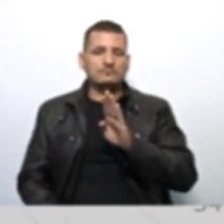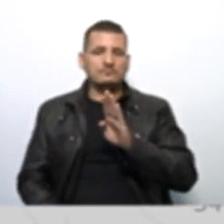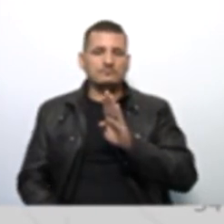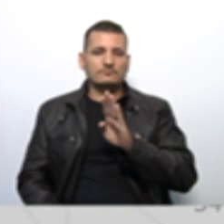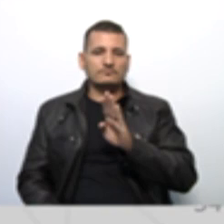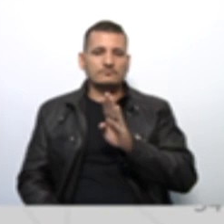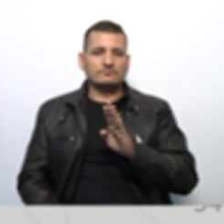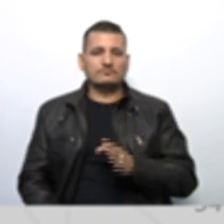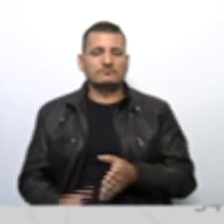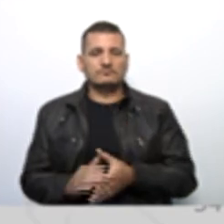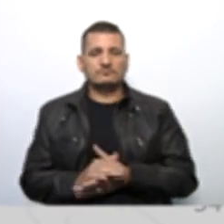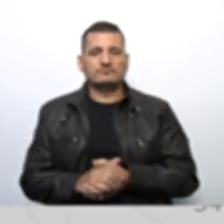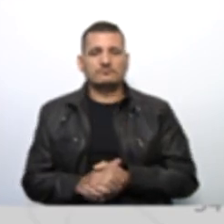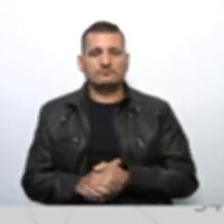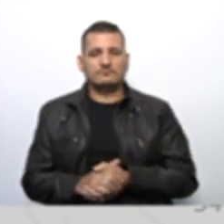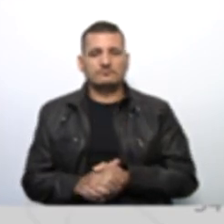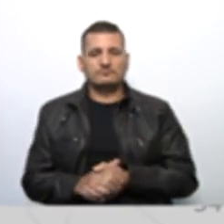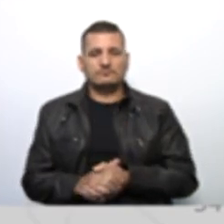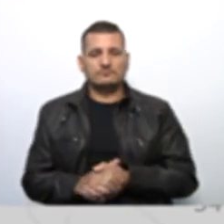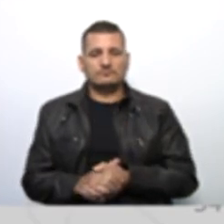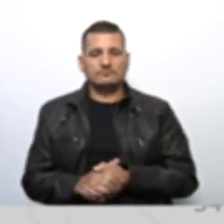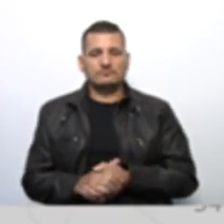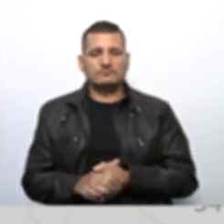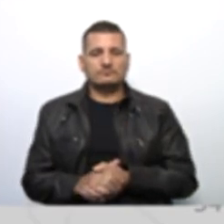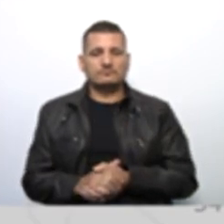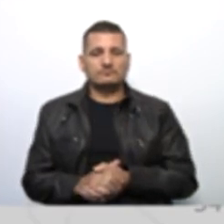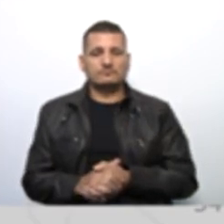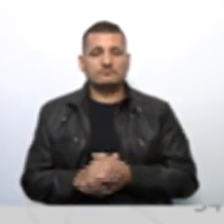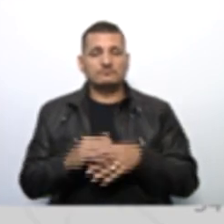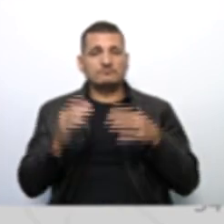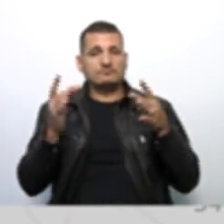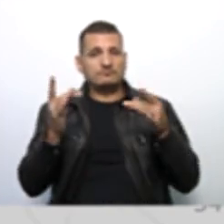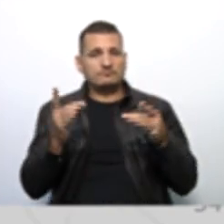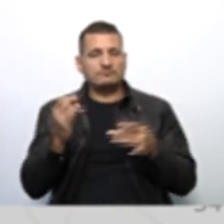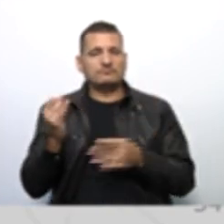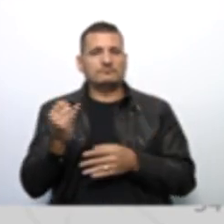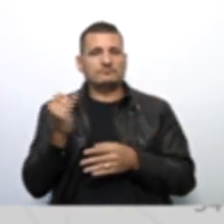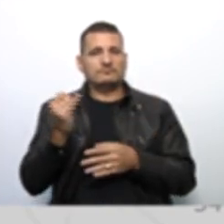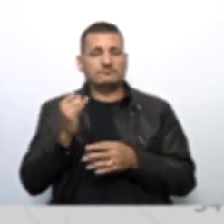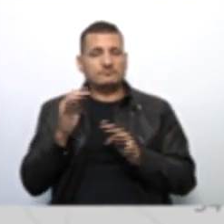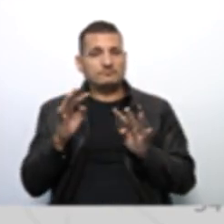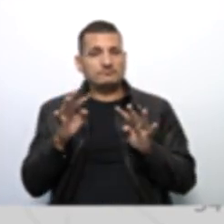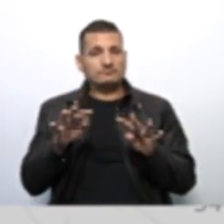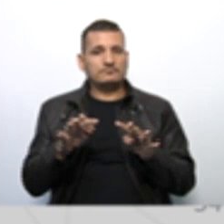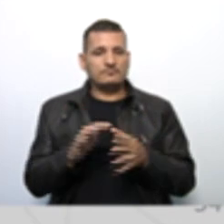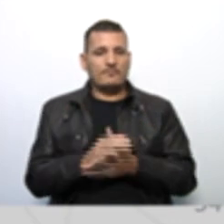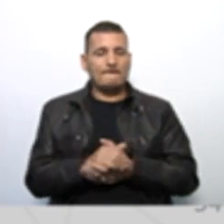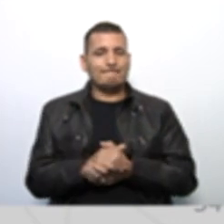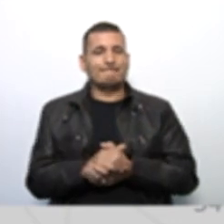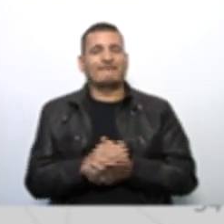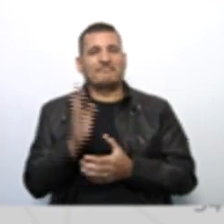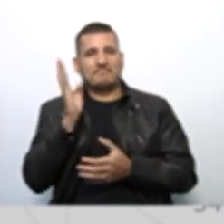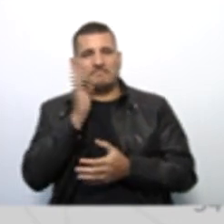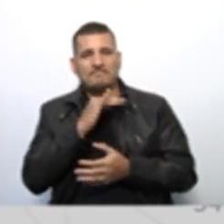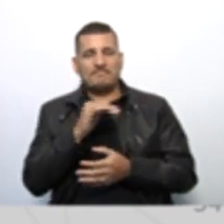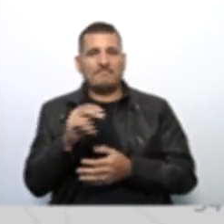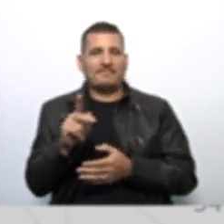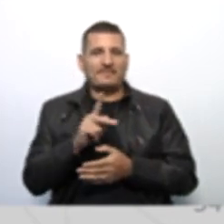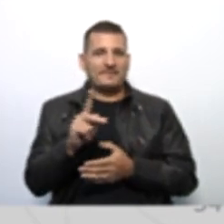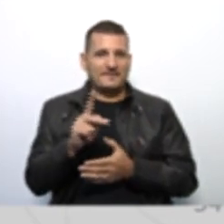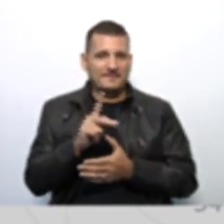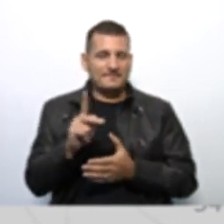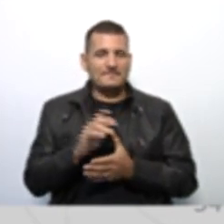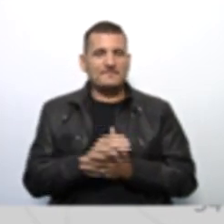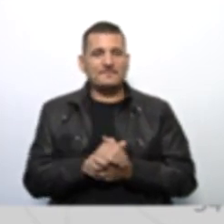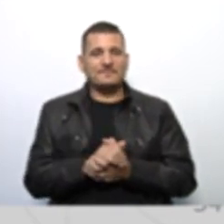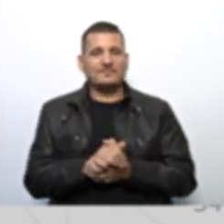que a atenção aos detalhes é bastante importante, né, professor? Foi maldade, né, professor? Essa daí, né? Para o Não, pessoal